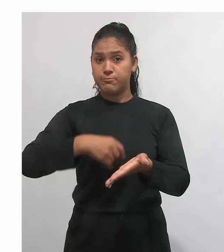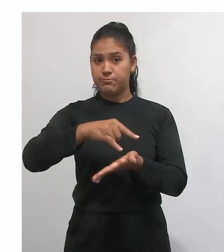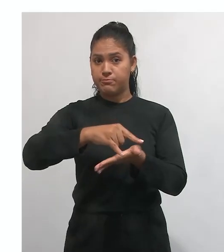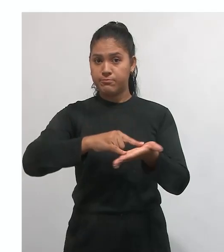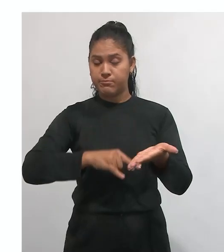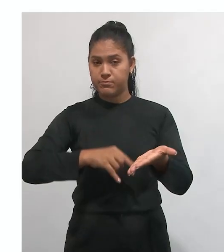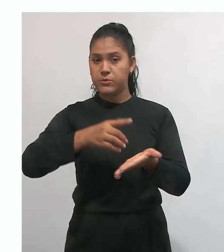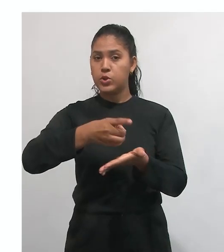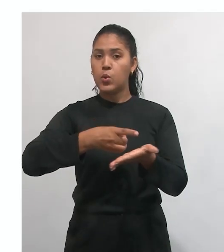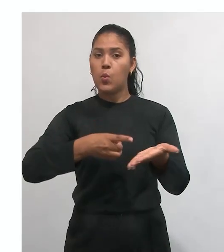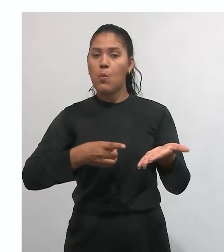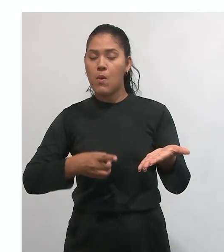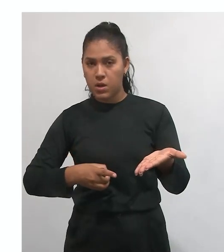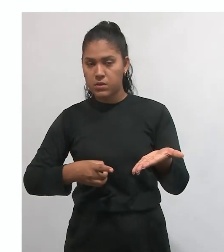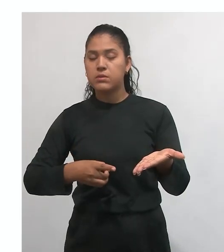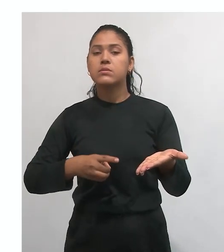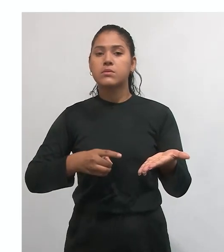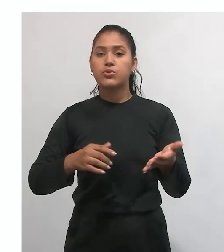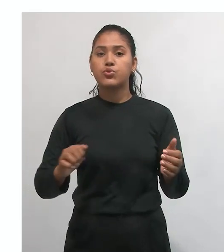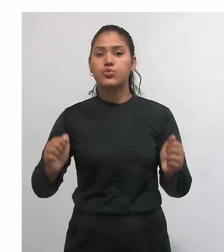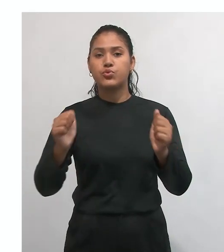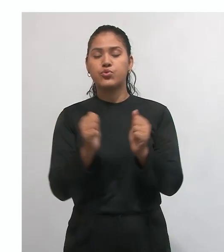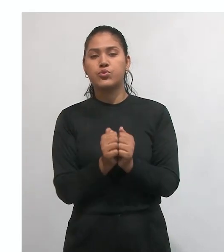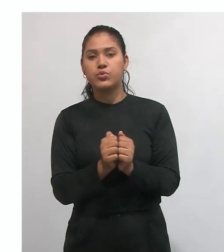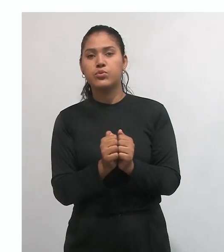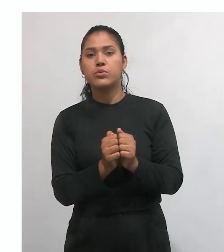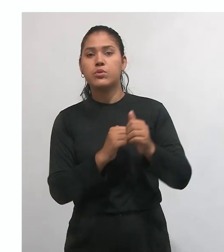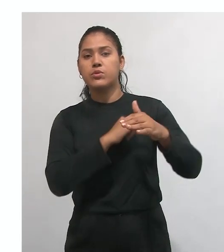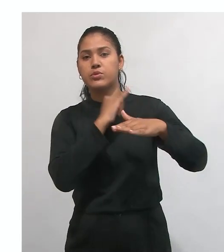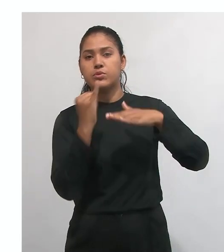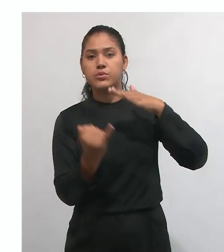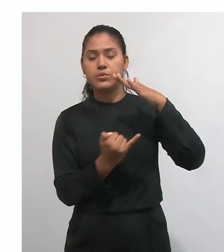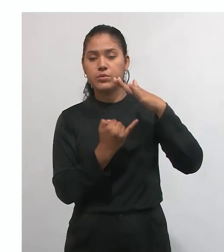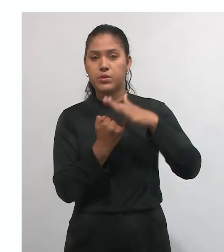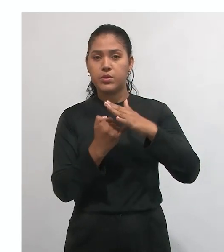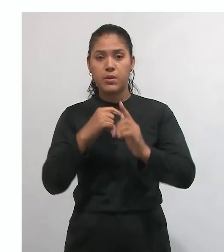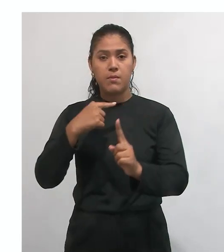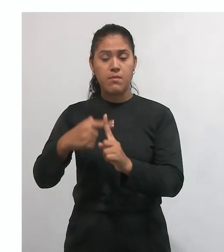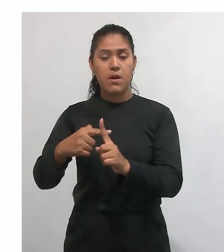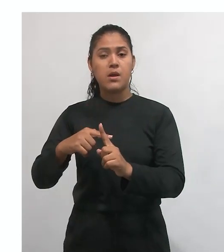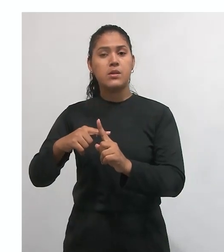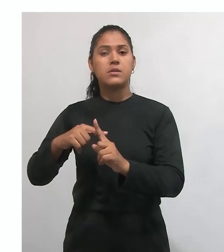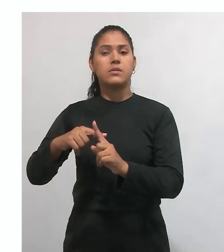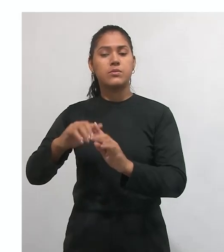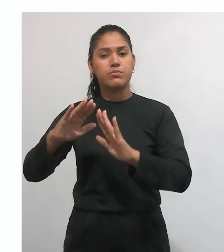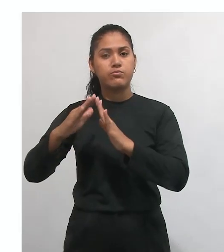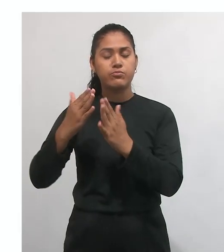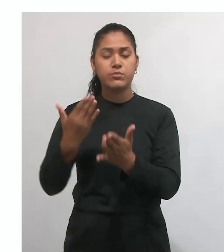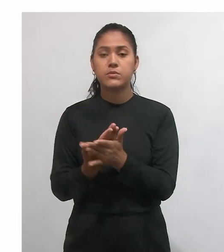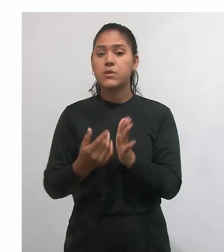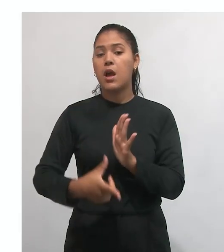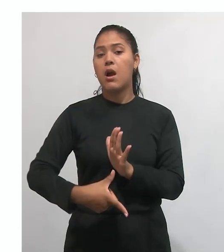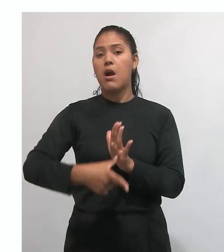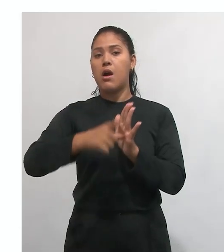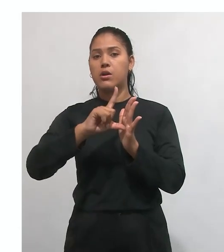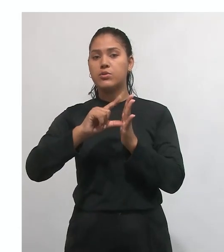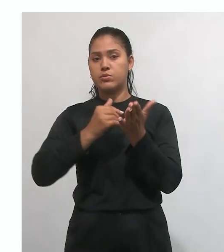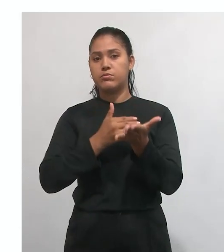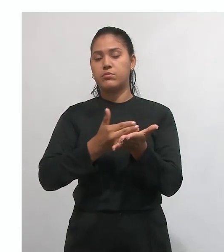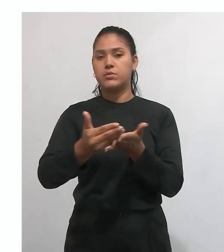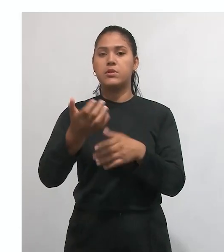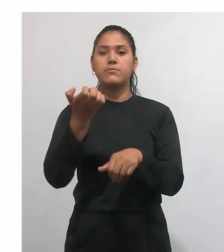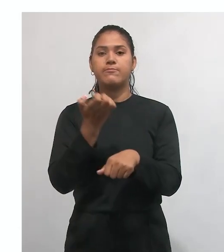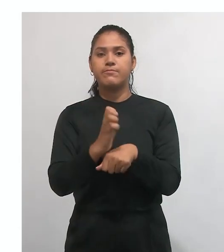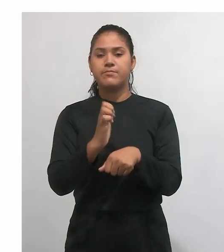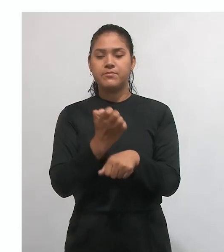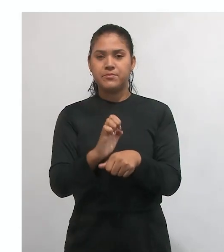assinar termo de compromisso de estágio com a concedente e com o Instituto Federal de Rondônia antes de iniciar o estágio,